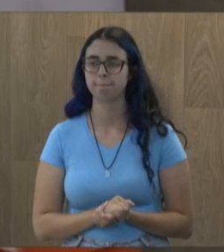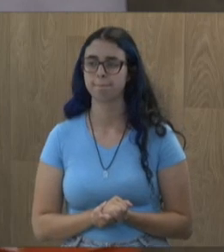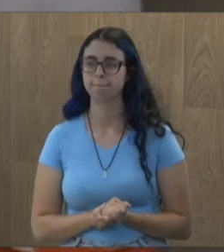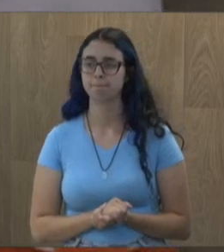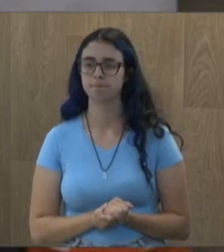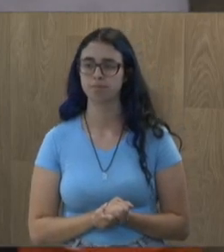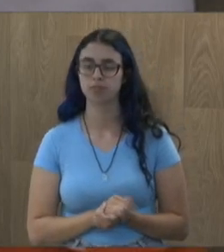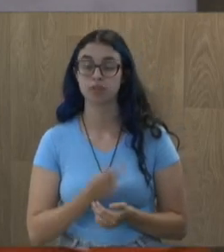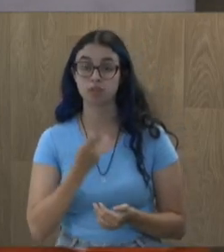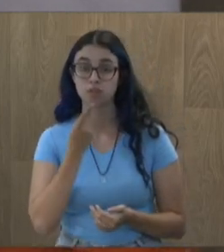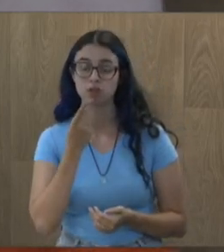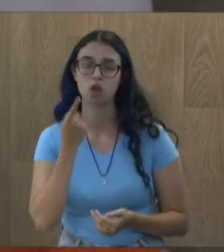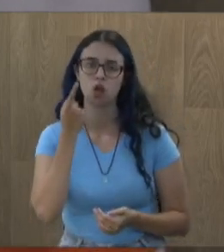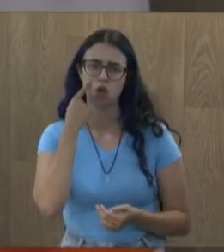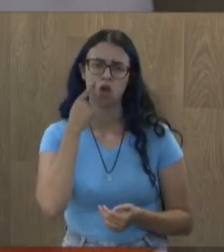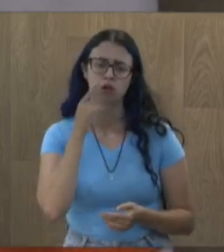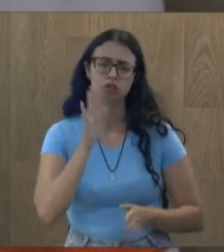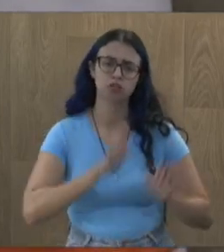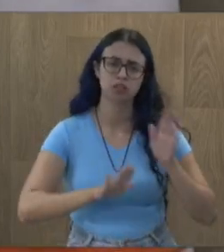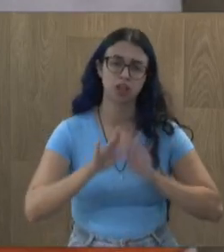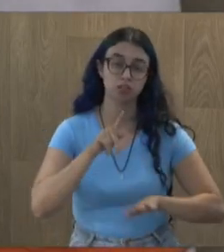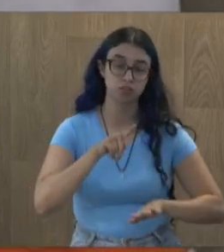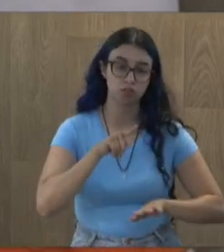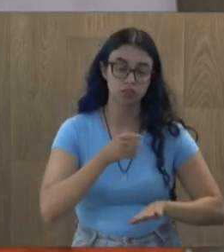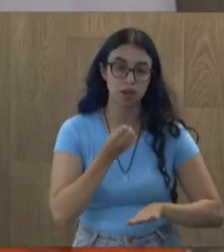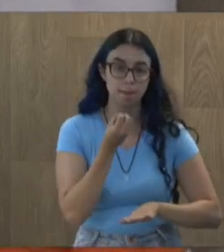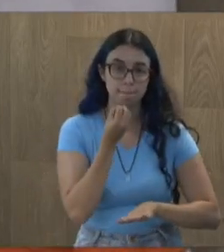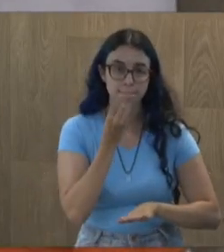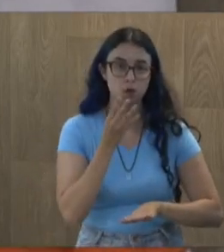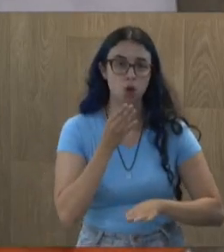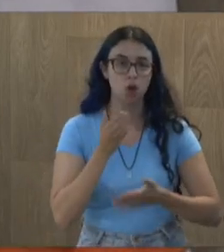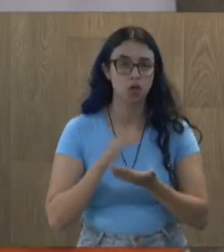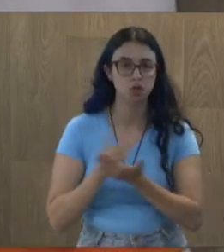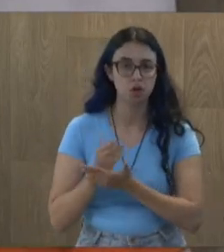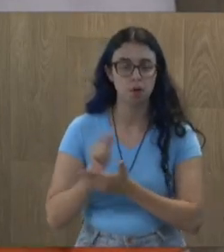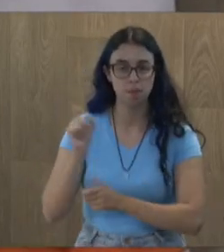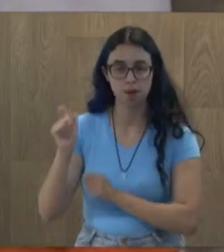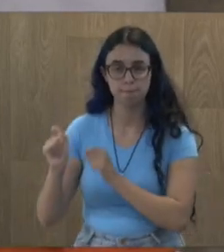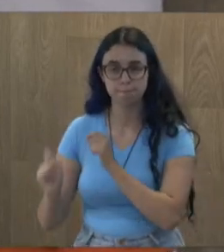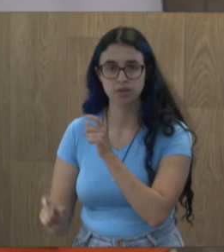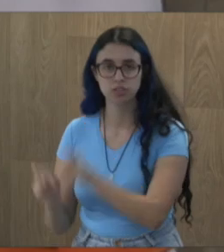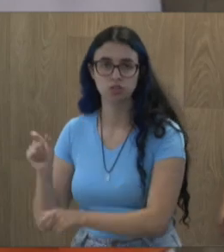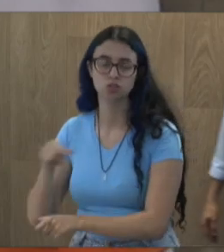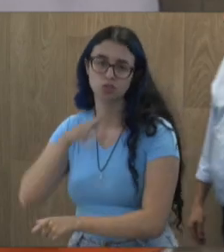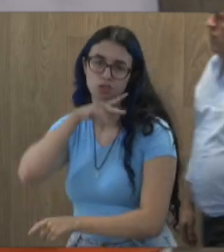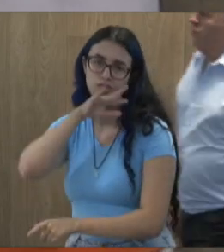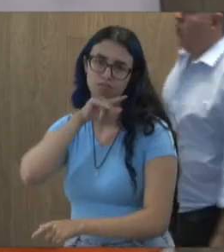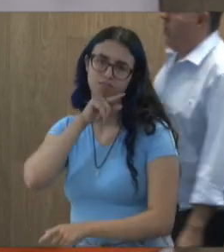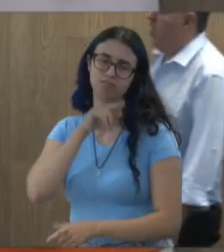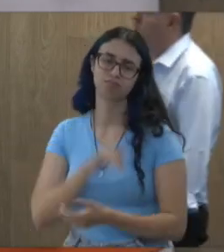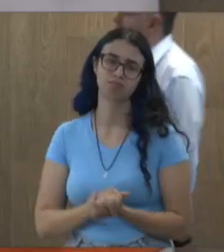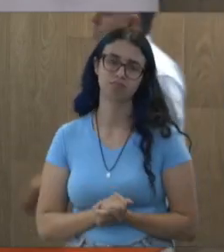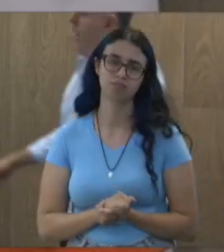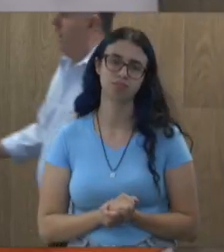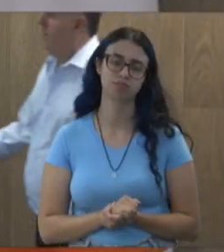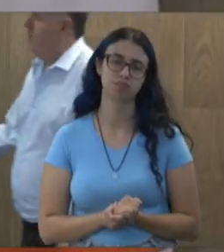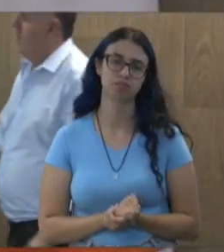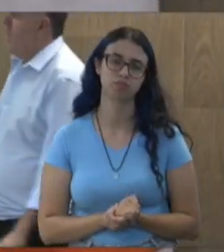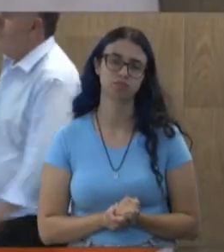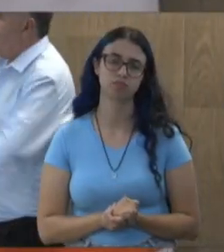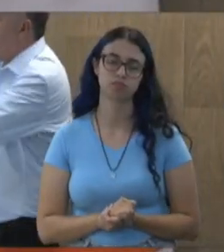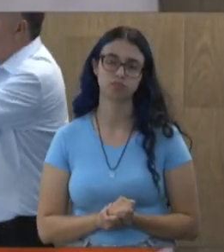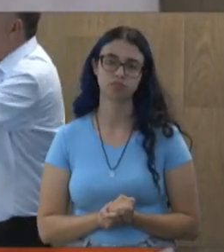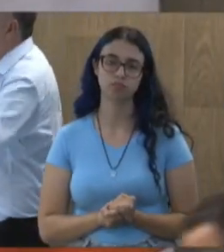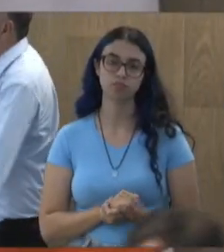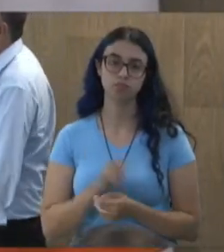as trevas, então você pode ficar tranquilo. Eu falei assim, eu não penso dessa forma, eu sou falho igual ele, sou pecador. Ele realmente fez a